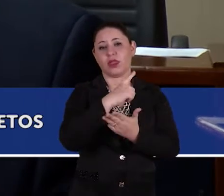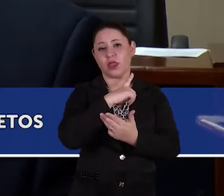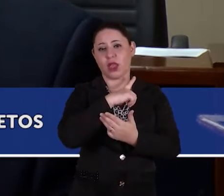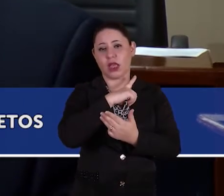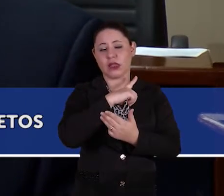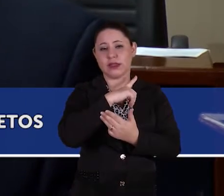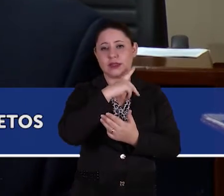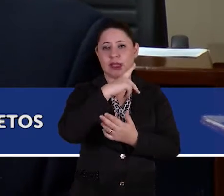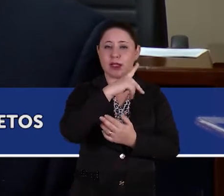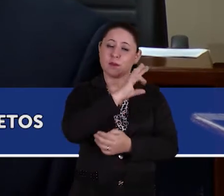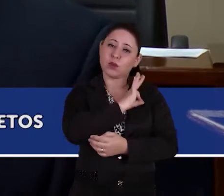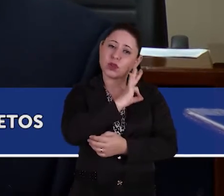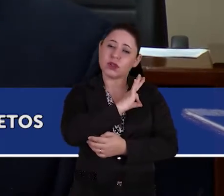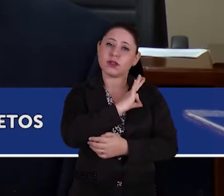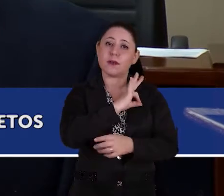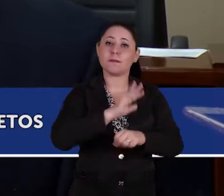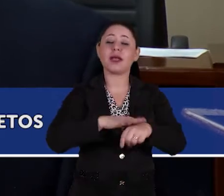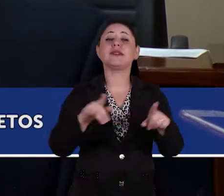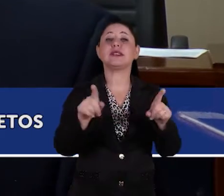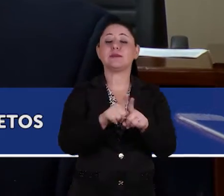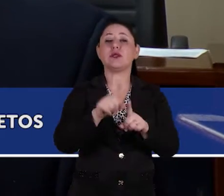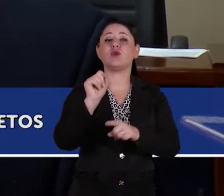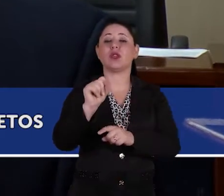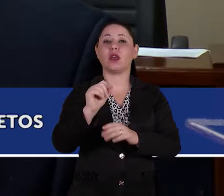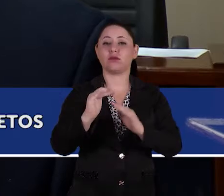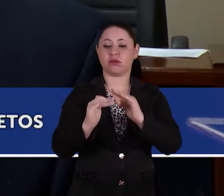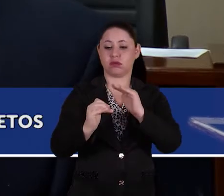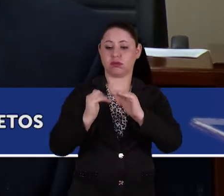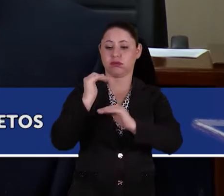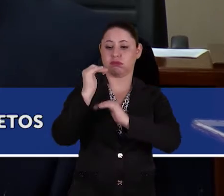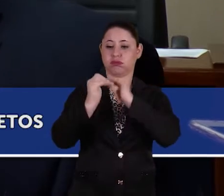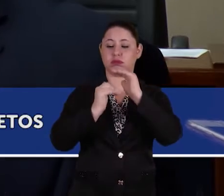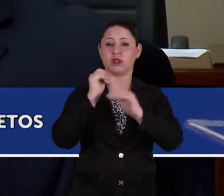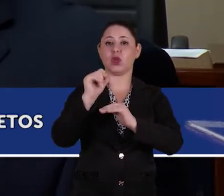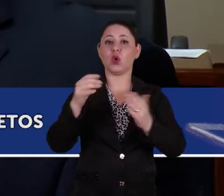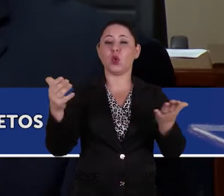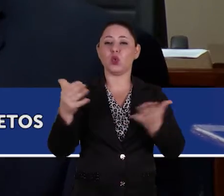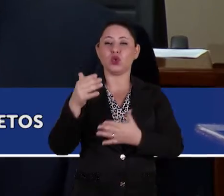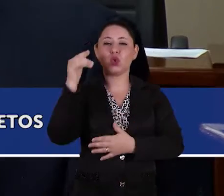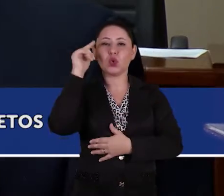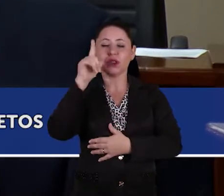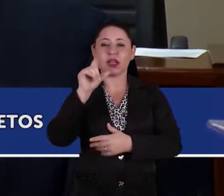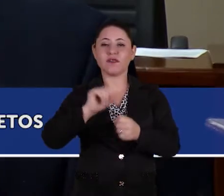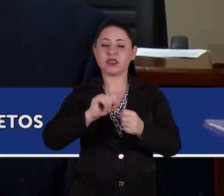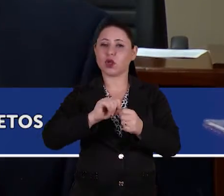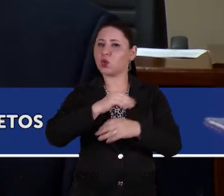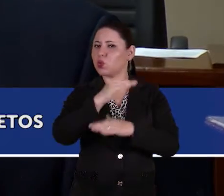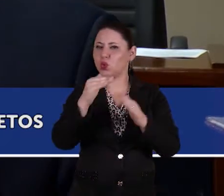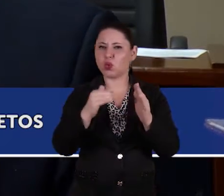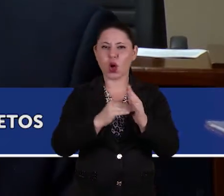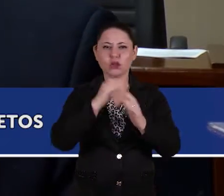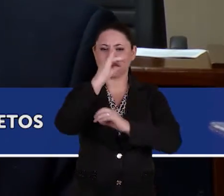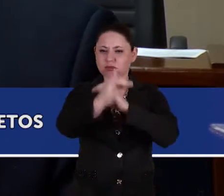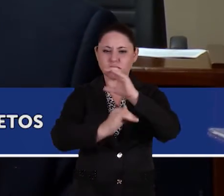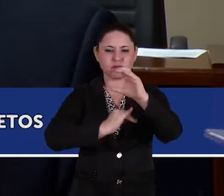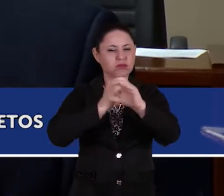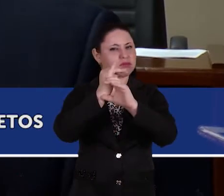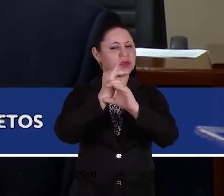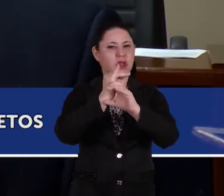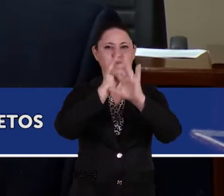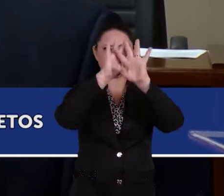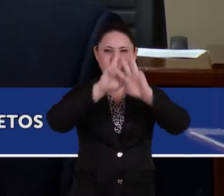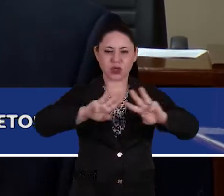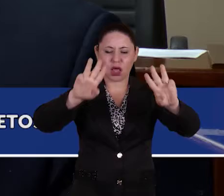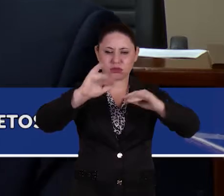e da Polícia Militar, mas principalmente também é um grande avanço que hoje você consegue fazer tudo via